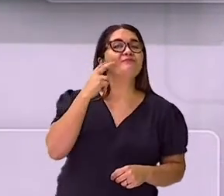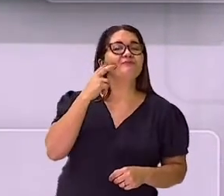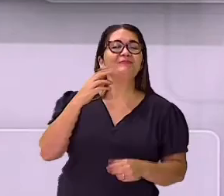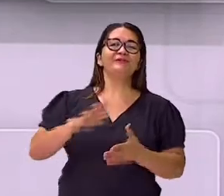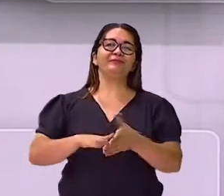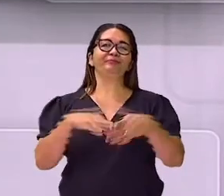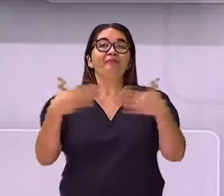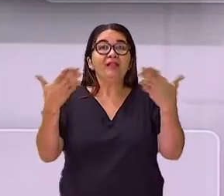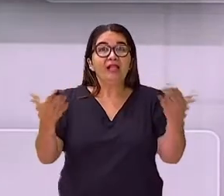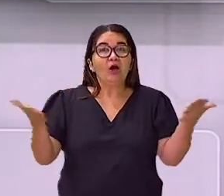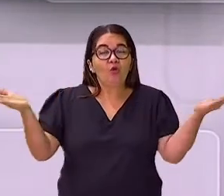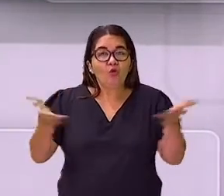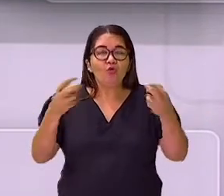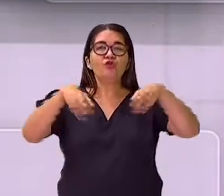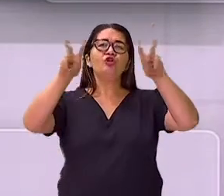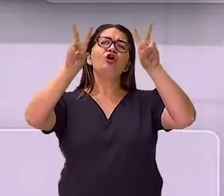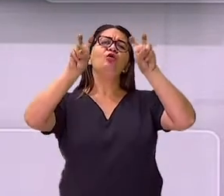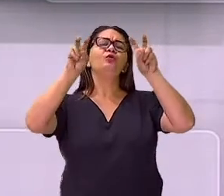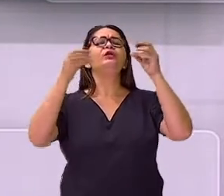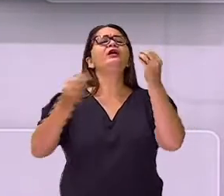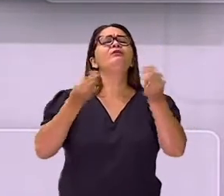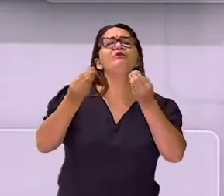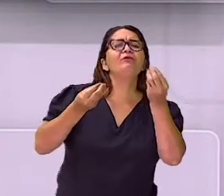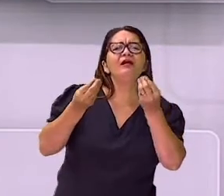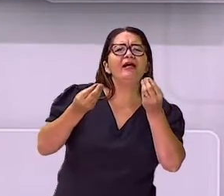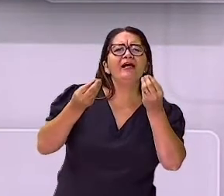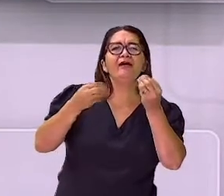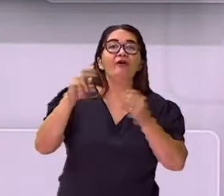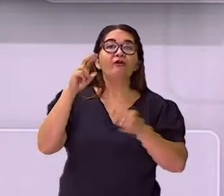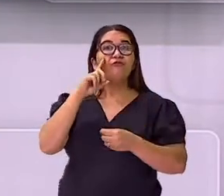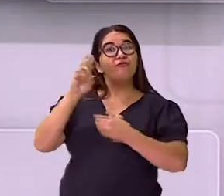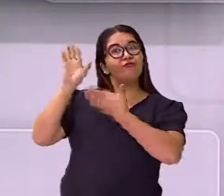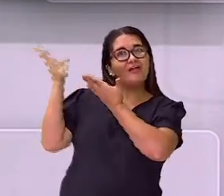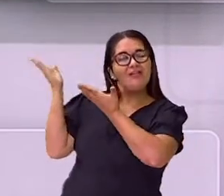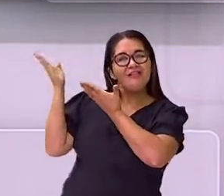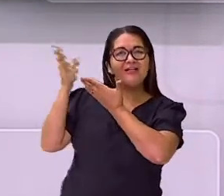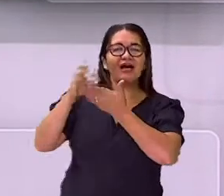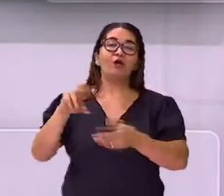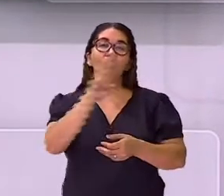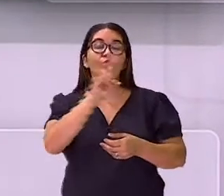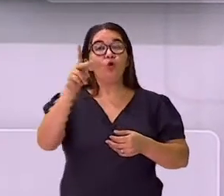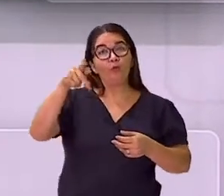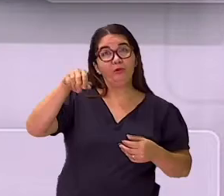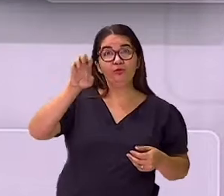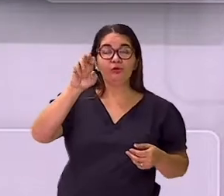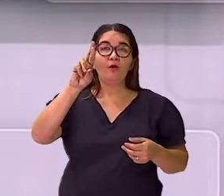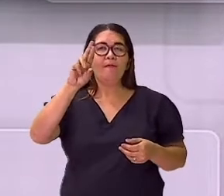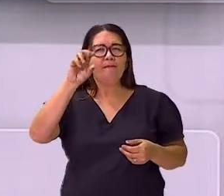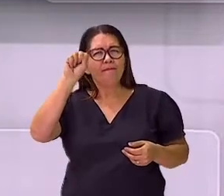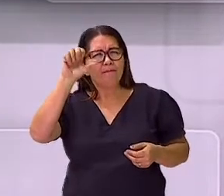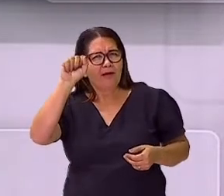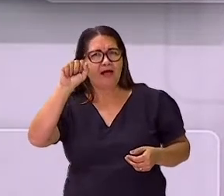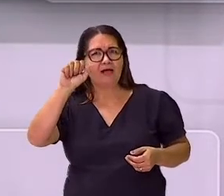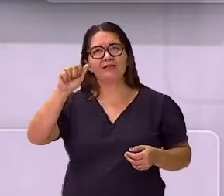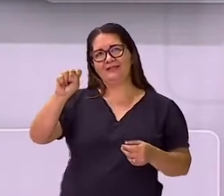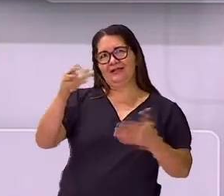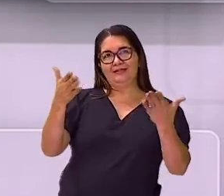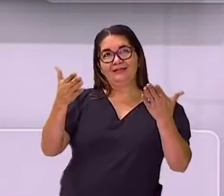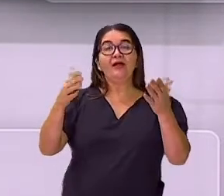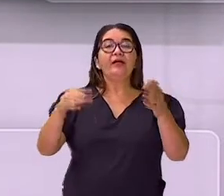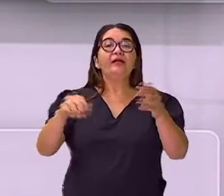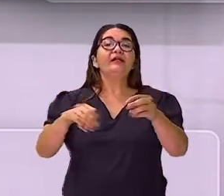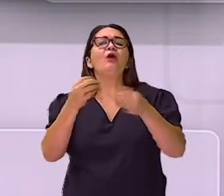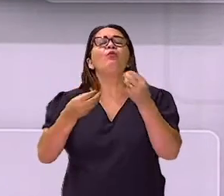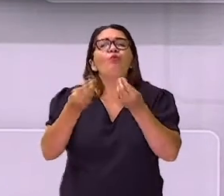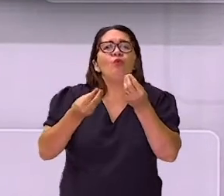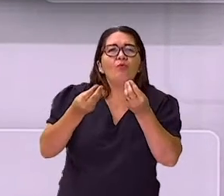falar sobre a civilização persa, ou seja, sobre os persas. Essa civilização que